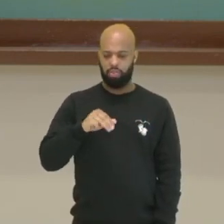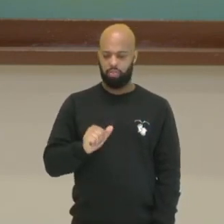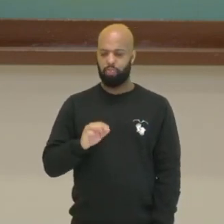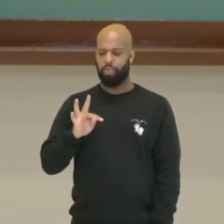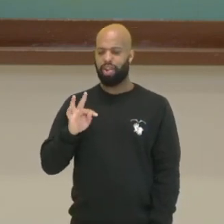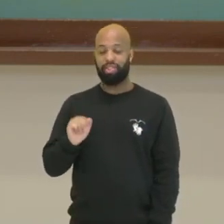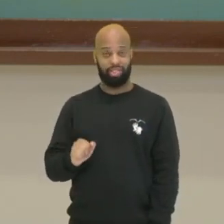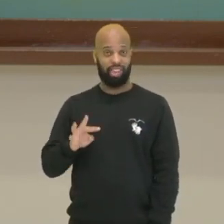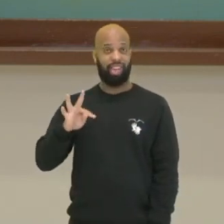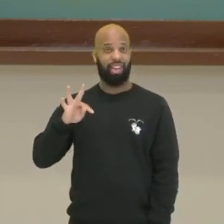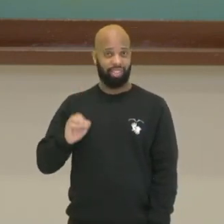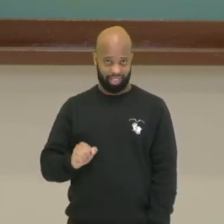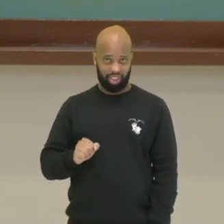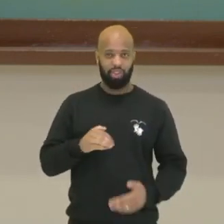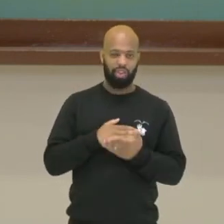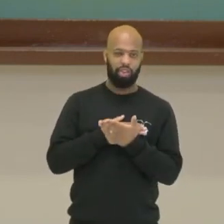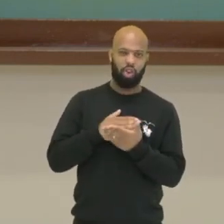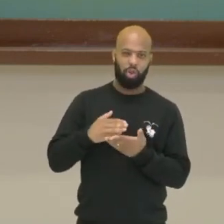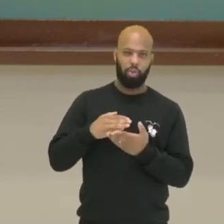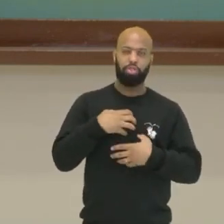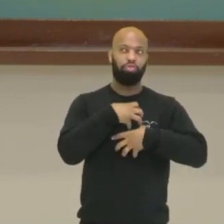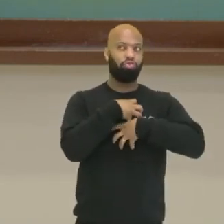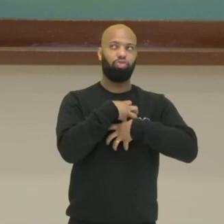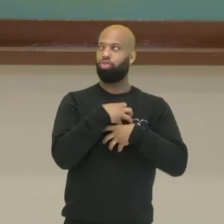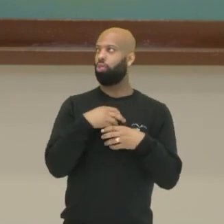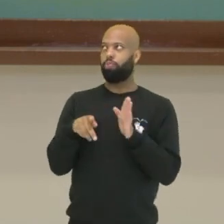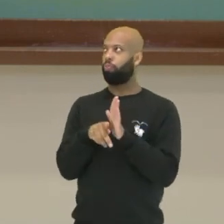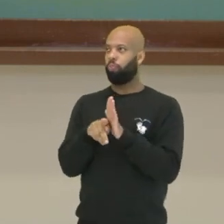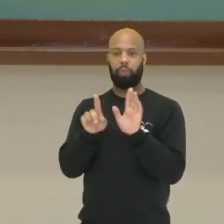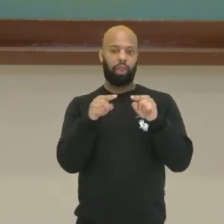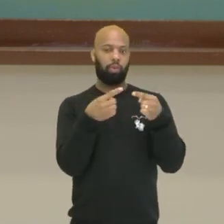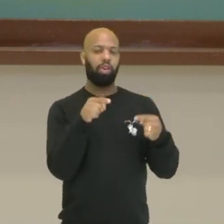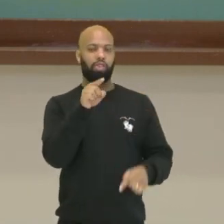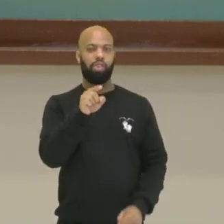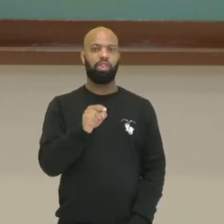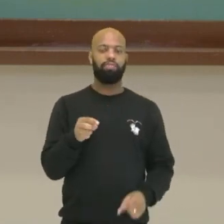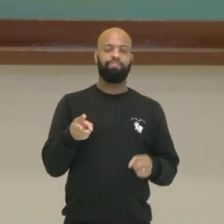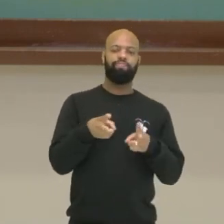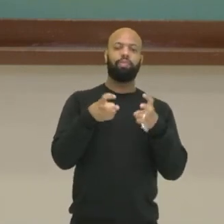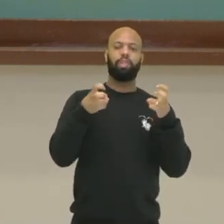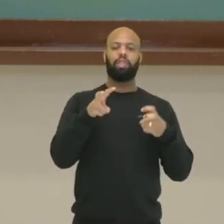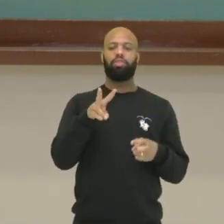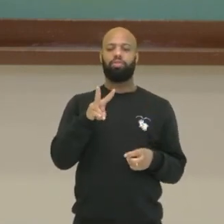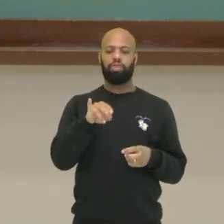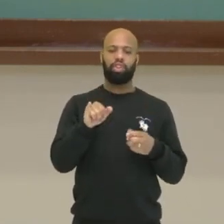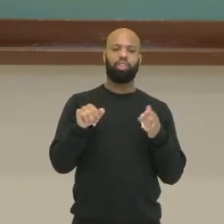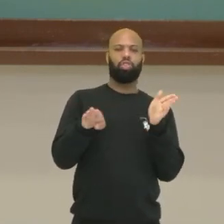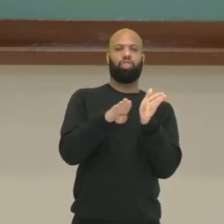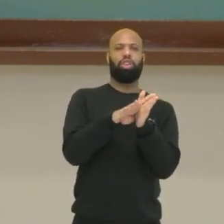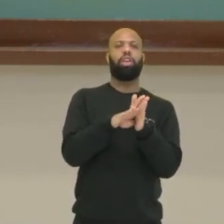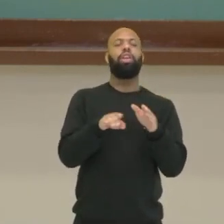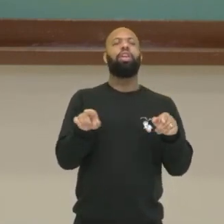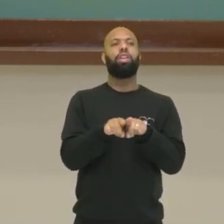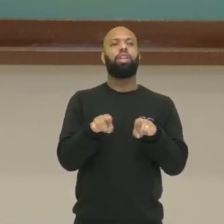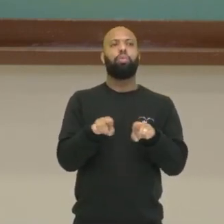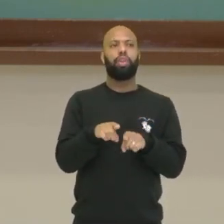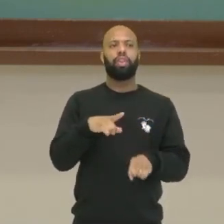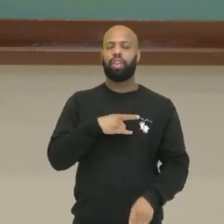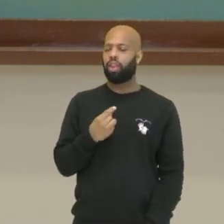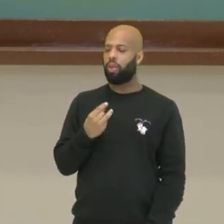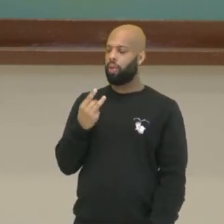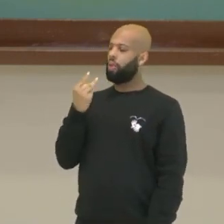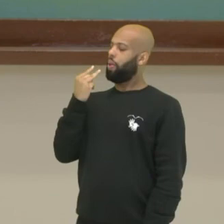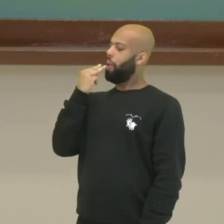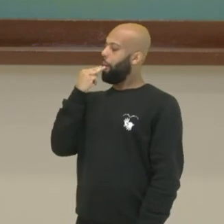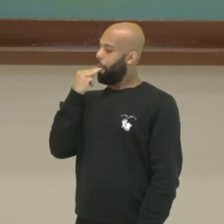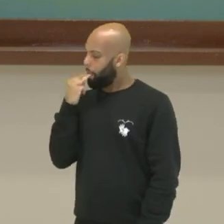tocando, cantando, você já sabe, vai chegar esse personagem na cena. O assovio do vampiro de Düsseldorf, mesmo que a gente